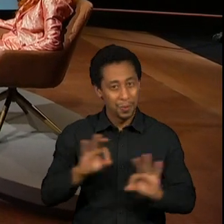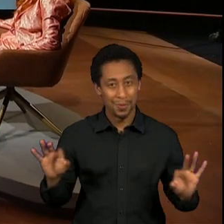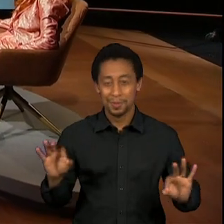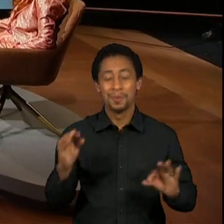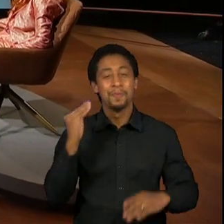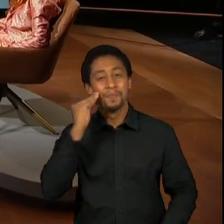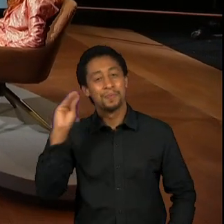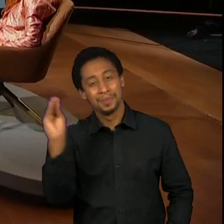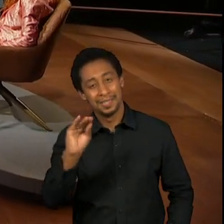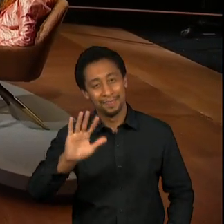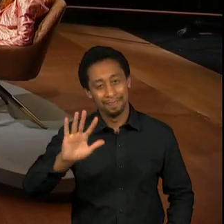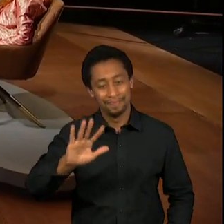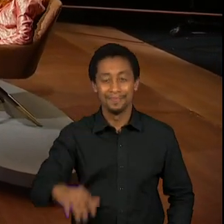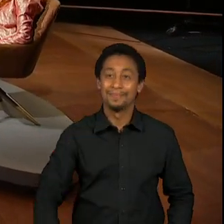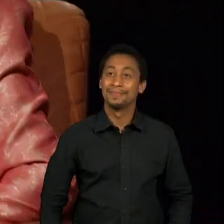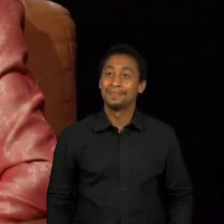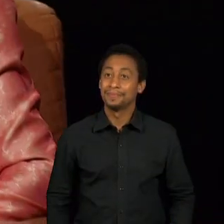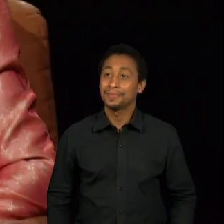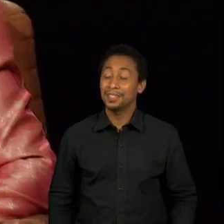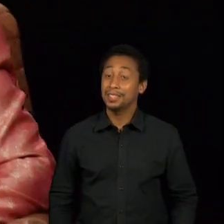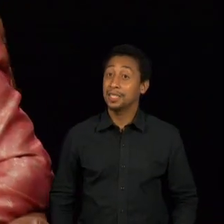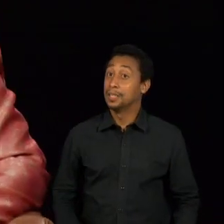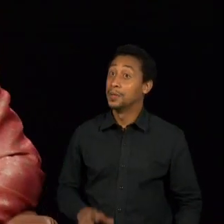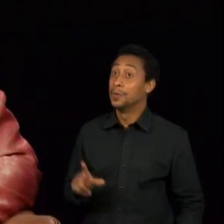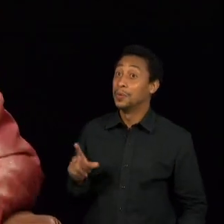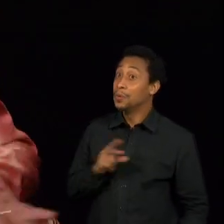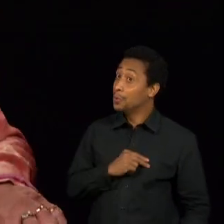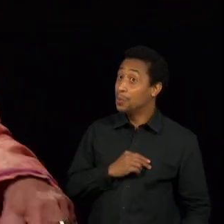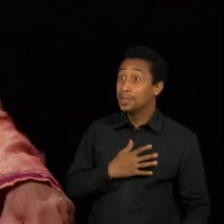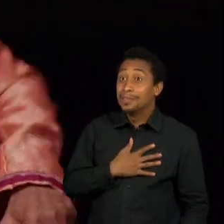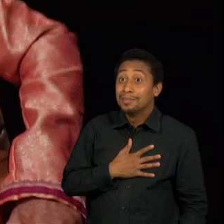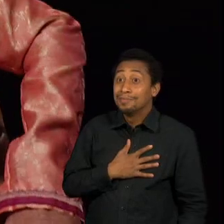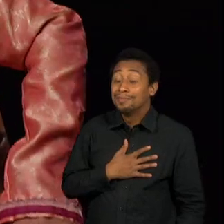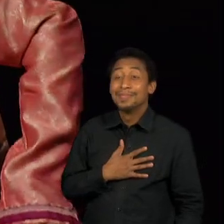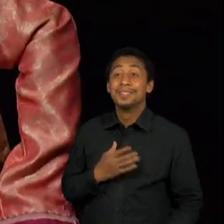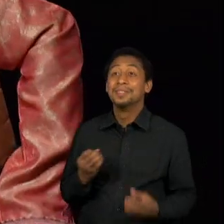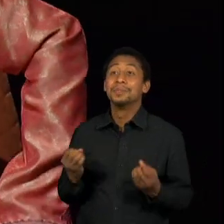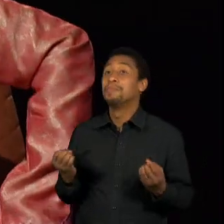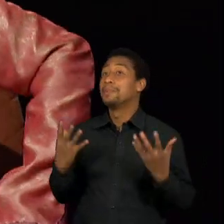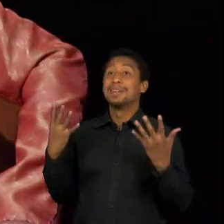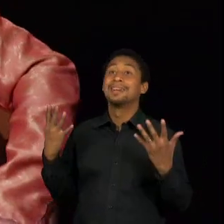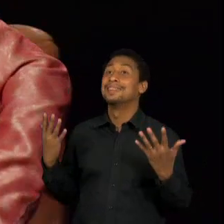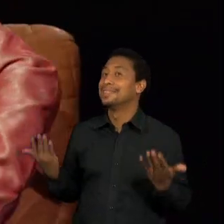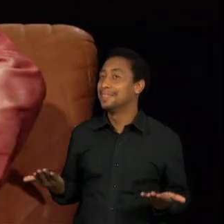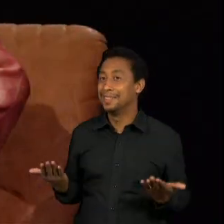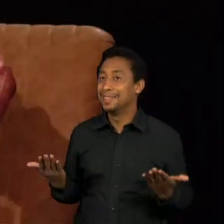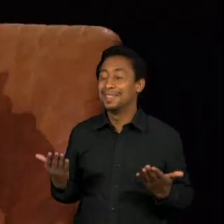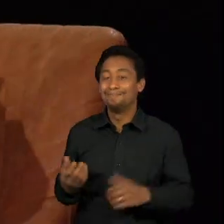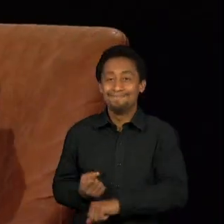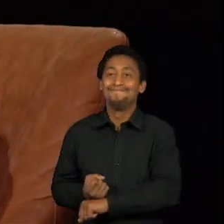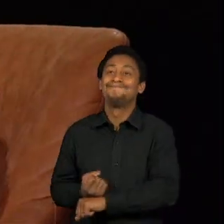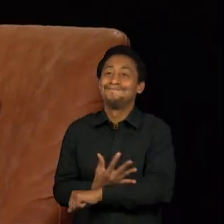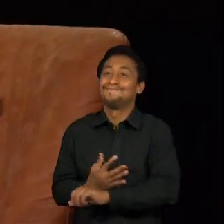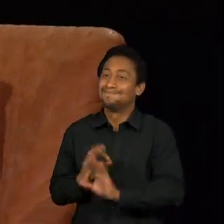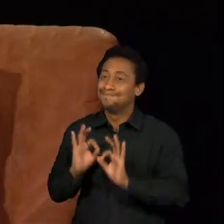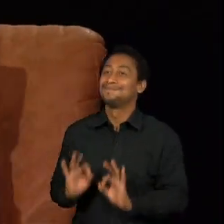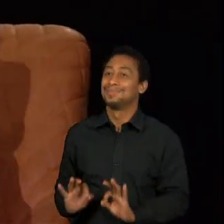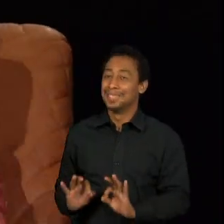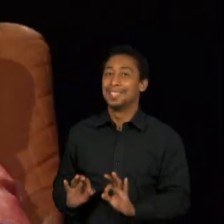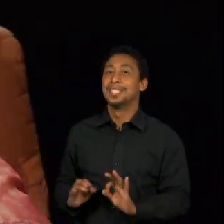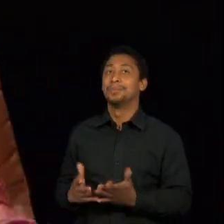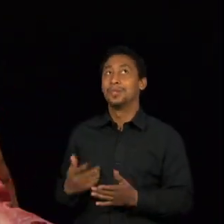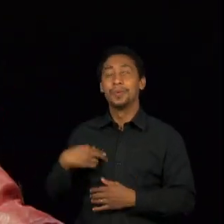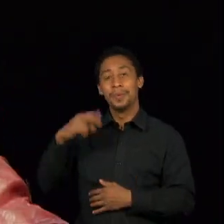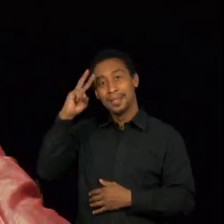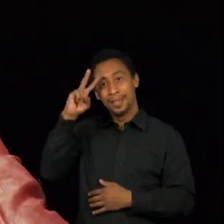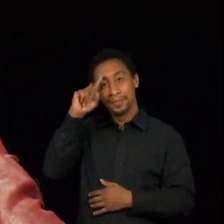meu amor. Nossa, essa eu não esperava. Eu tenho pensado tanto em Beth, sabe? Desde que a mãe dela se